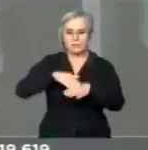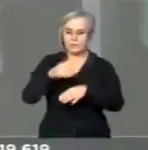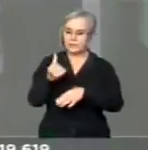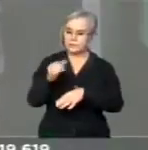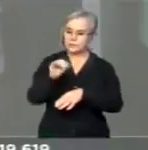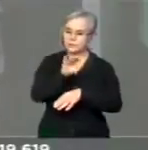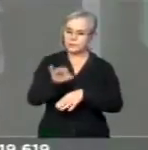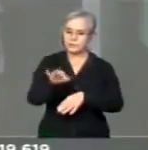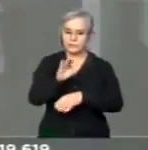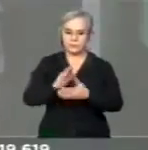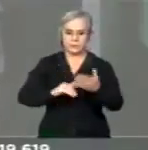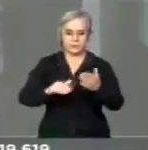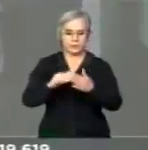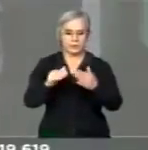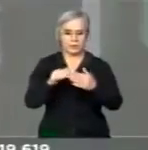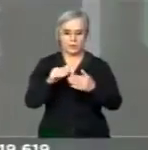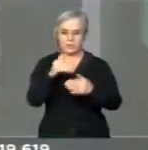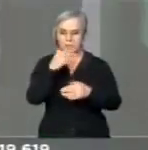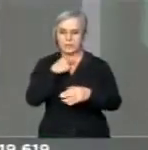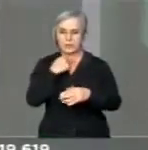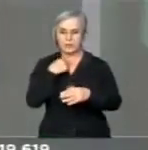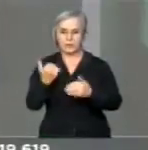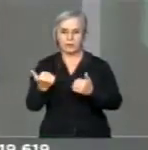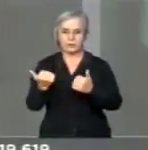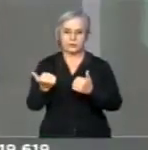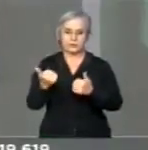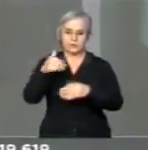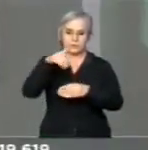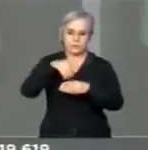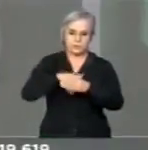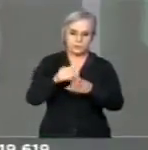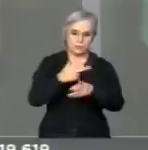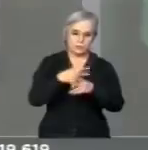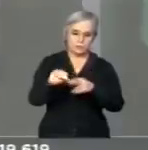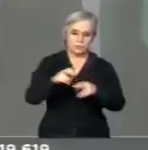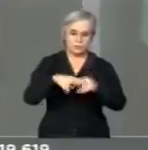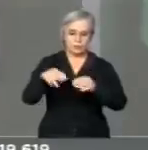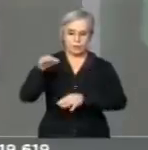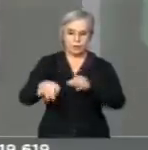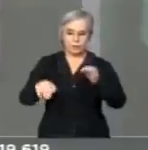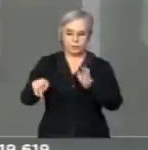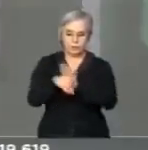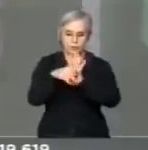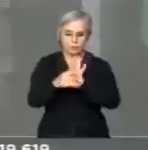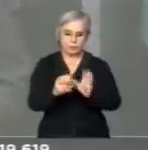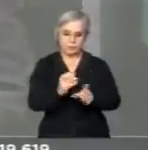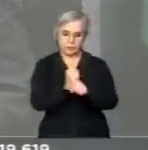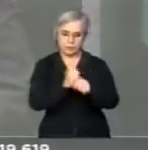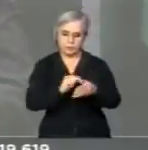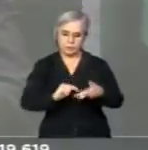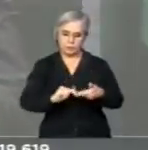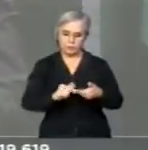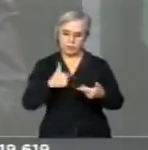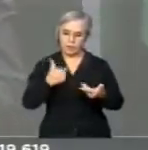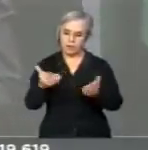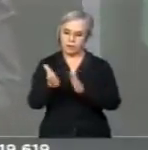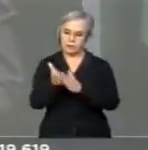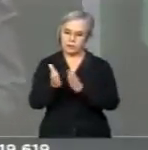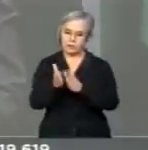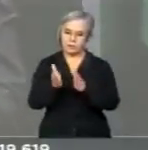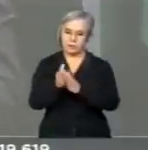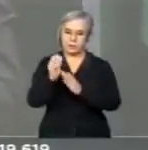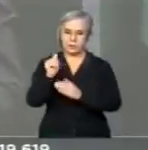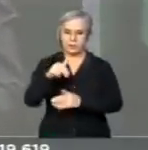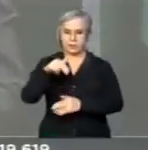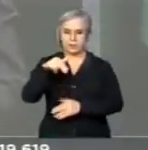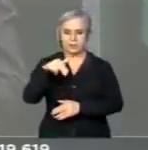dos casos de inelegibilidade dos candidatos decorre do julgamento de contas por esse motivo. Por fim, quero parabenizar a NTC,